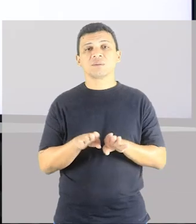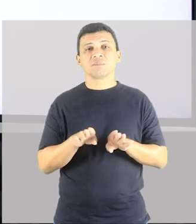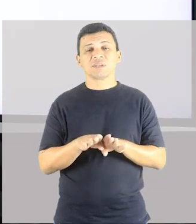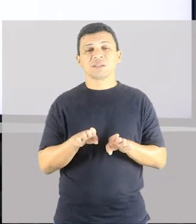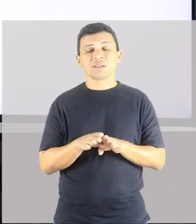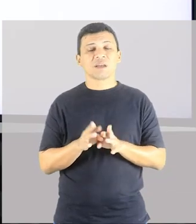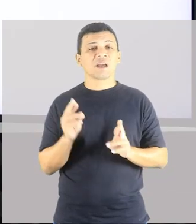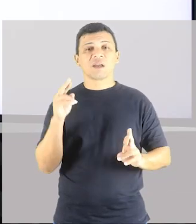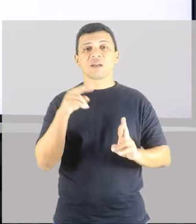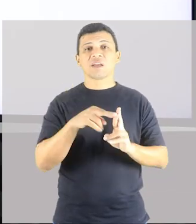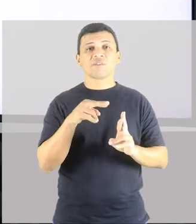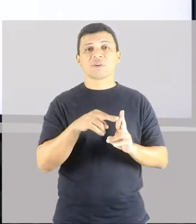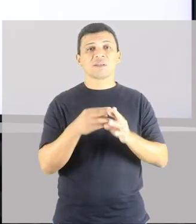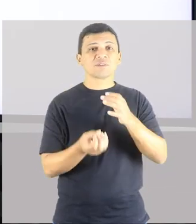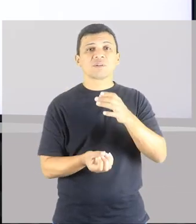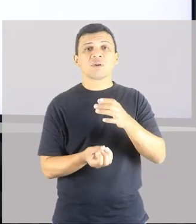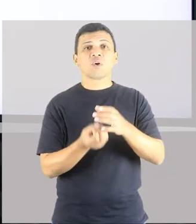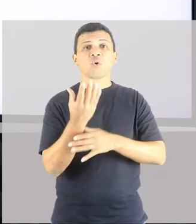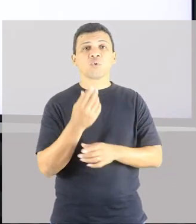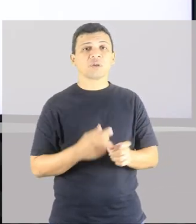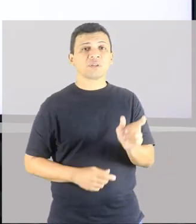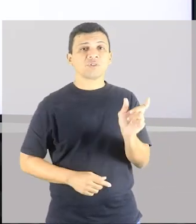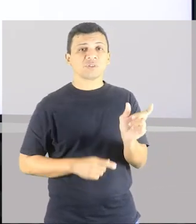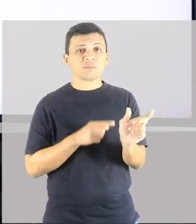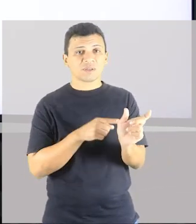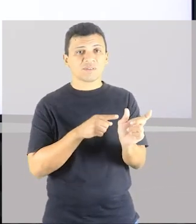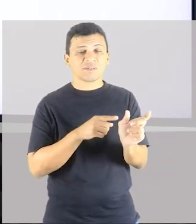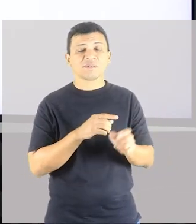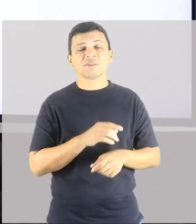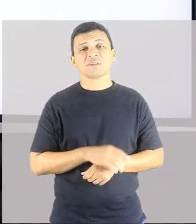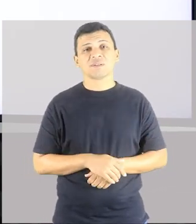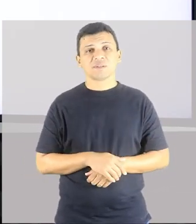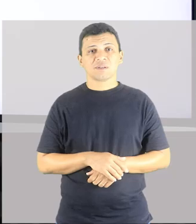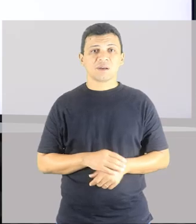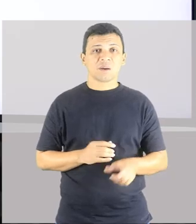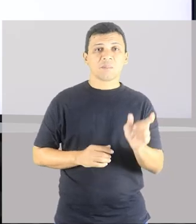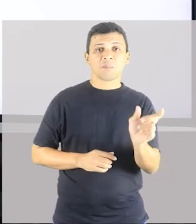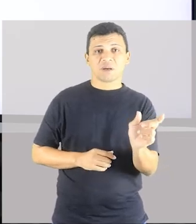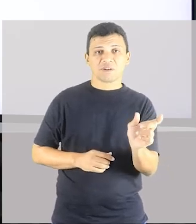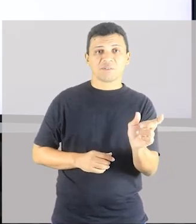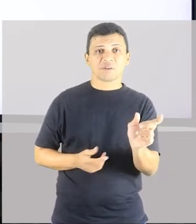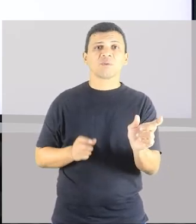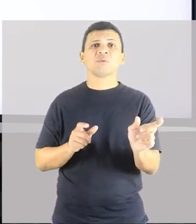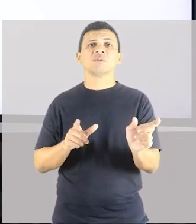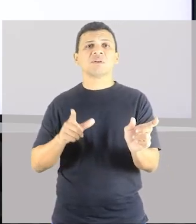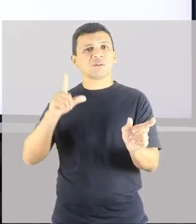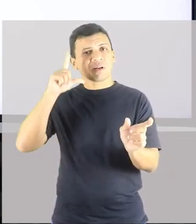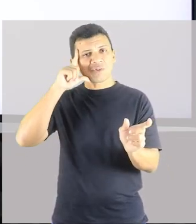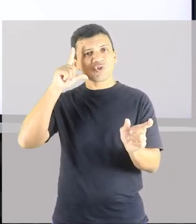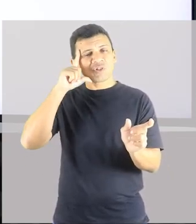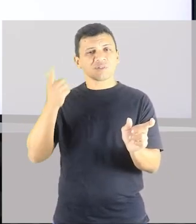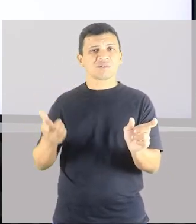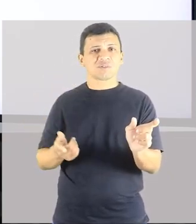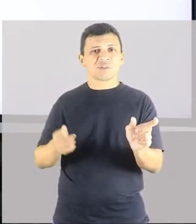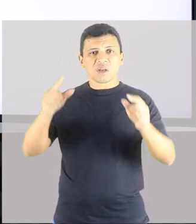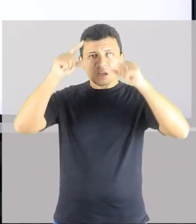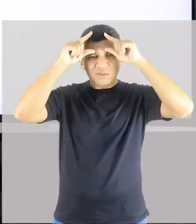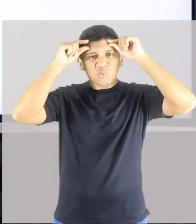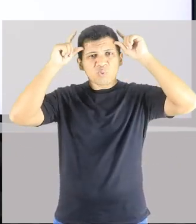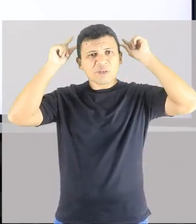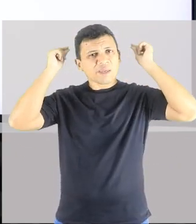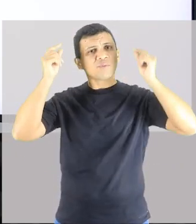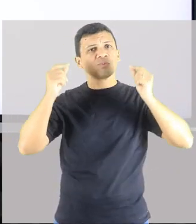as referências sobre a origem daquela palavra. Então, tal palavra é do latim, tal palavra é do grego, então